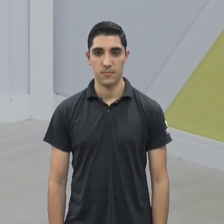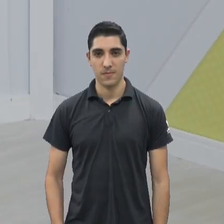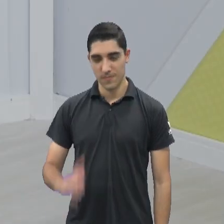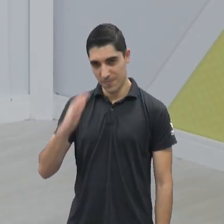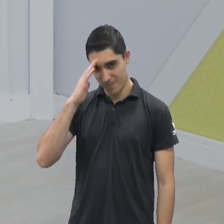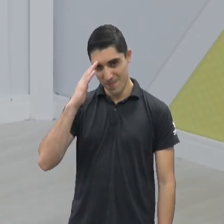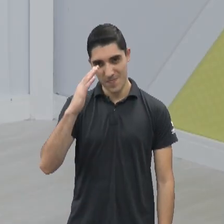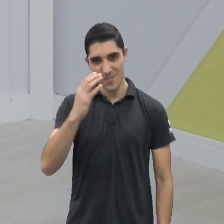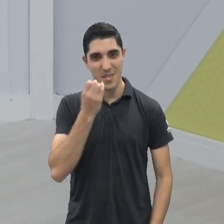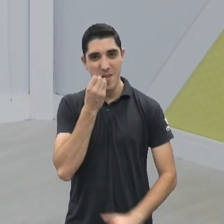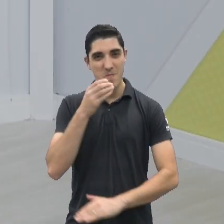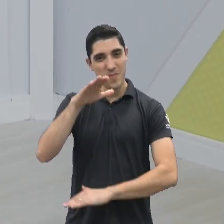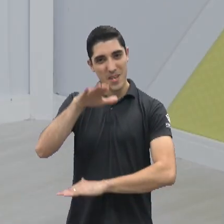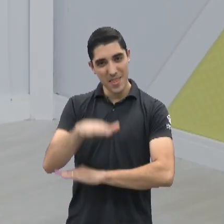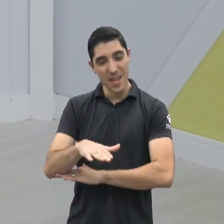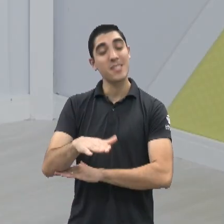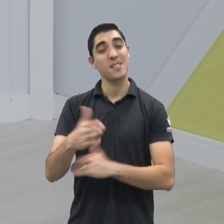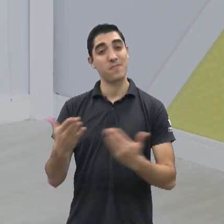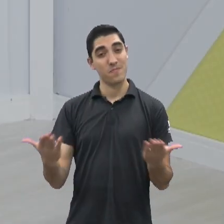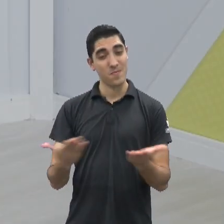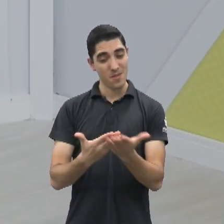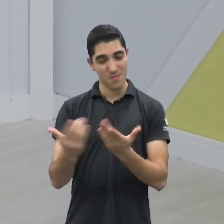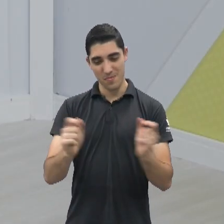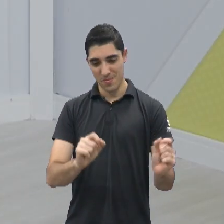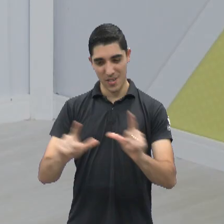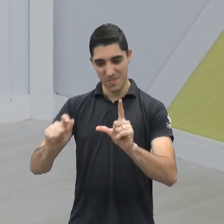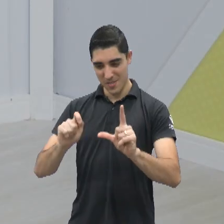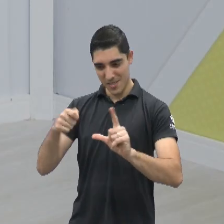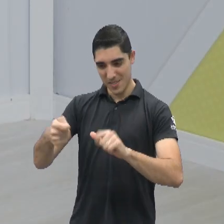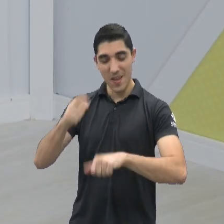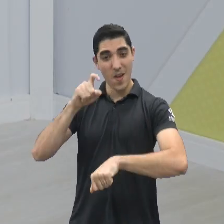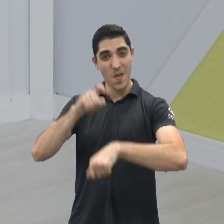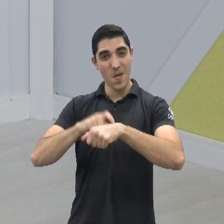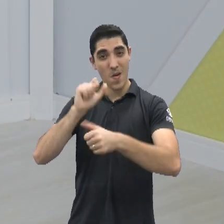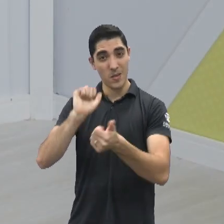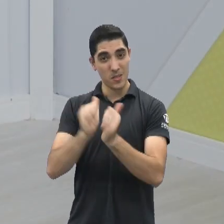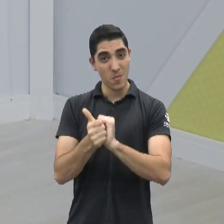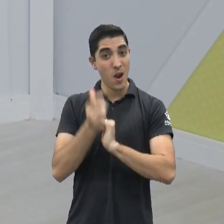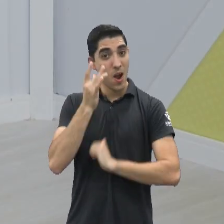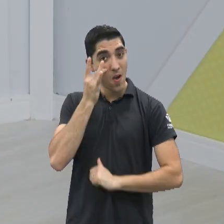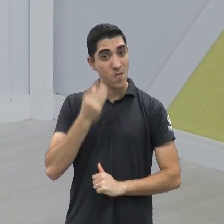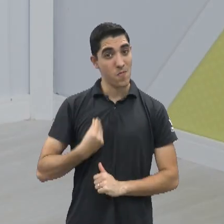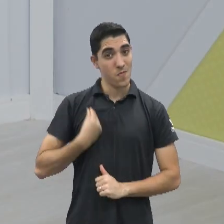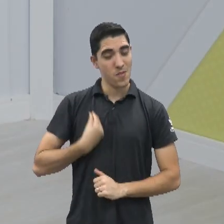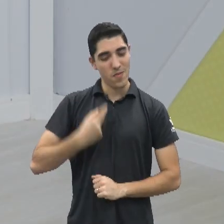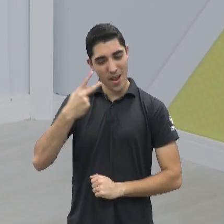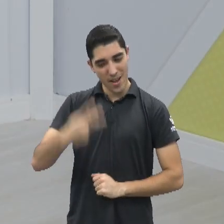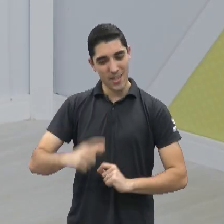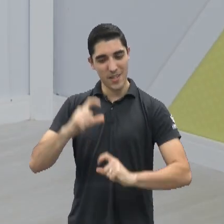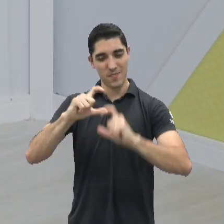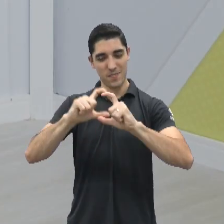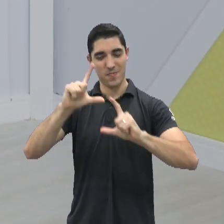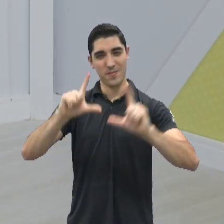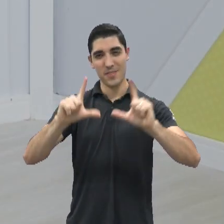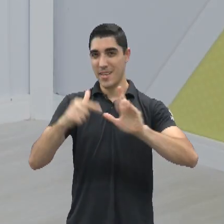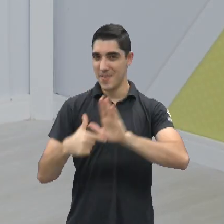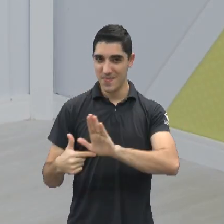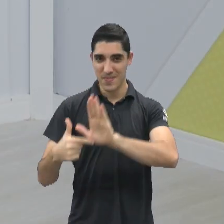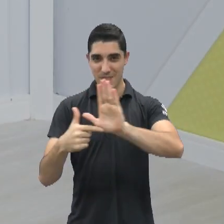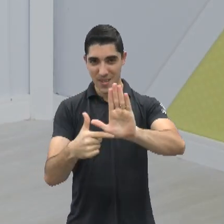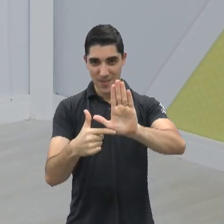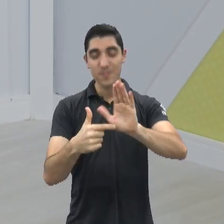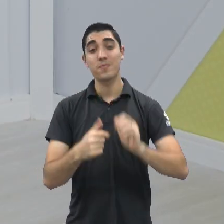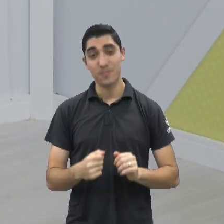Muito boa tarde para você que está em casa. Está começando ao vivo o programa Hora do Esporte aqui na tela da TV Câmara de São José dos